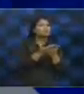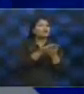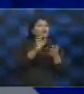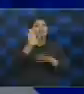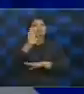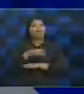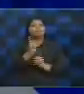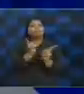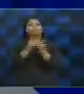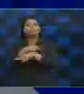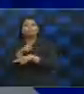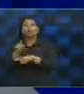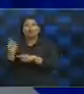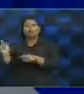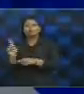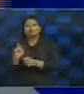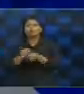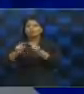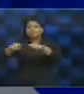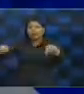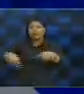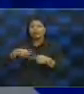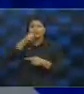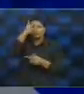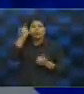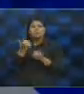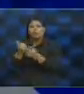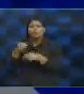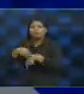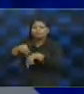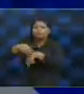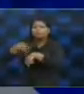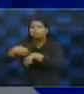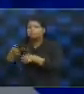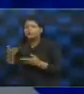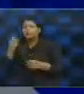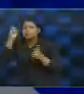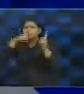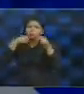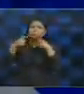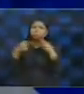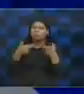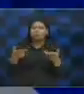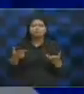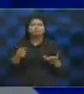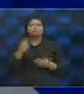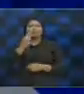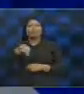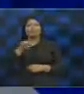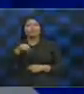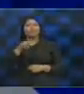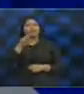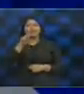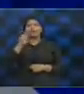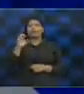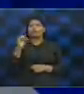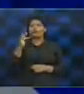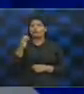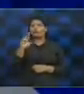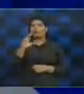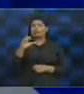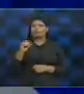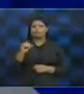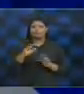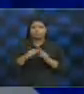em nada da população indígena, não falou da zona rural. E eu tenho muito carinho por ela. Eu administro